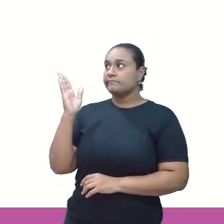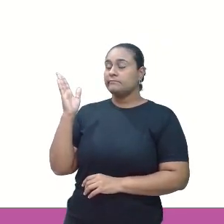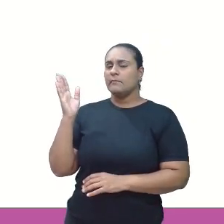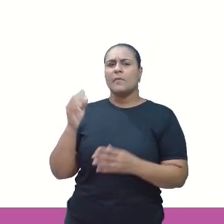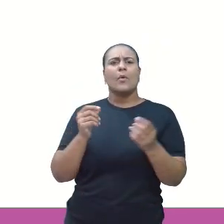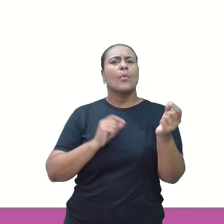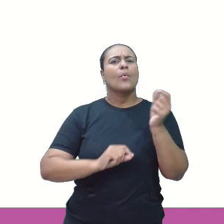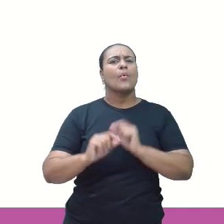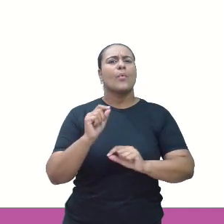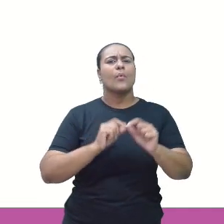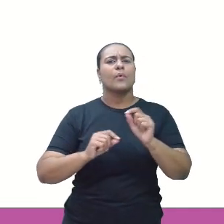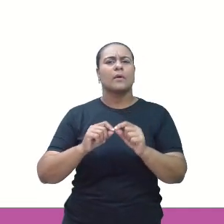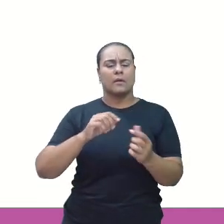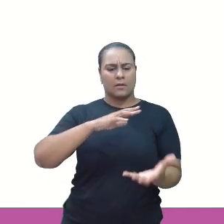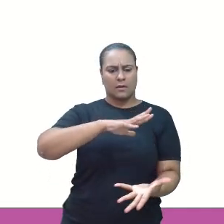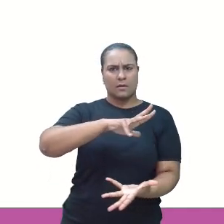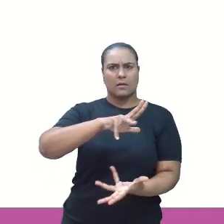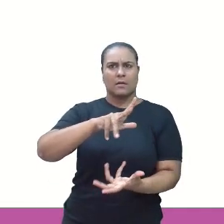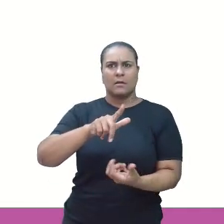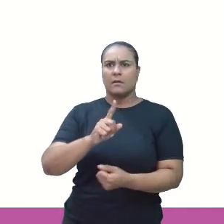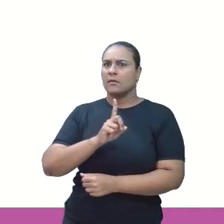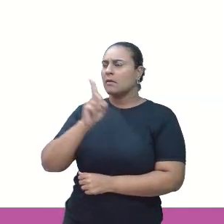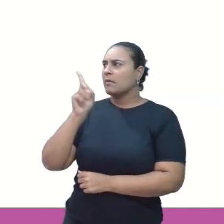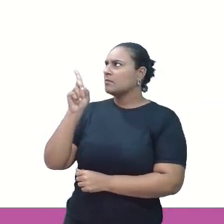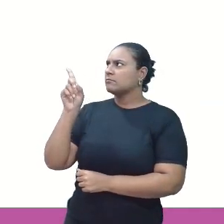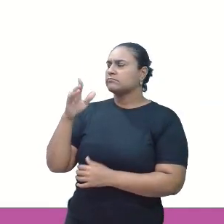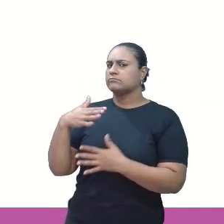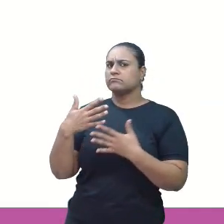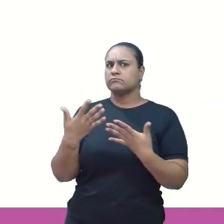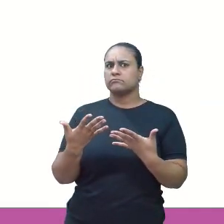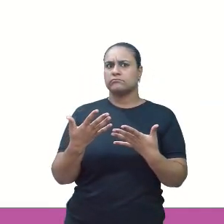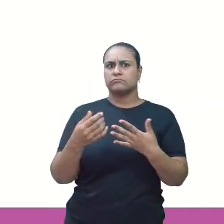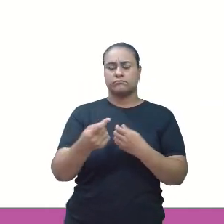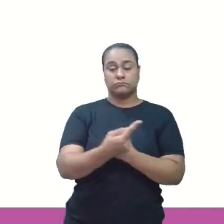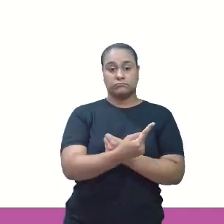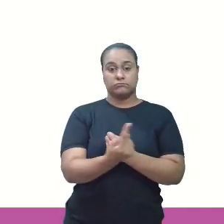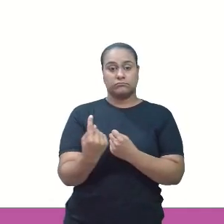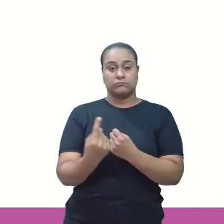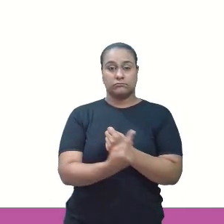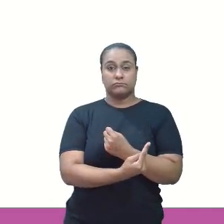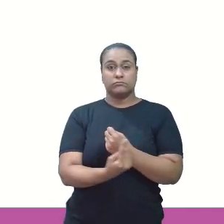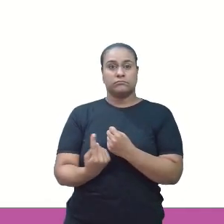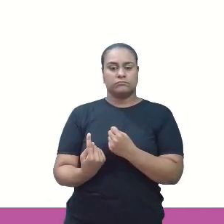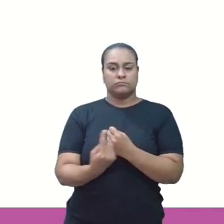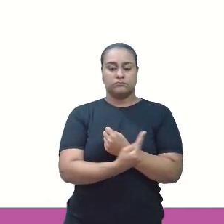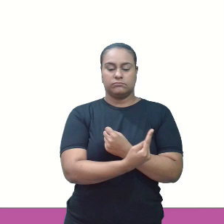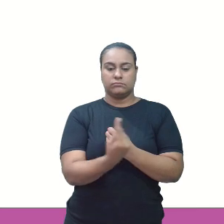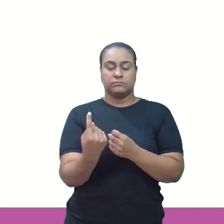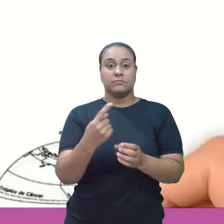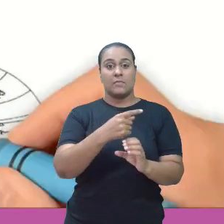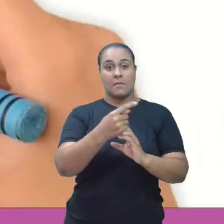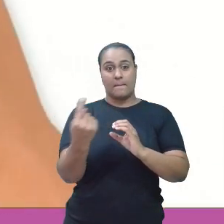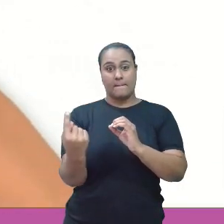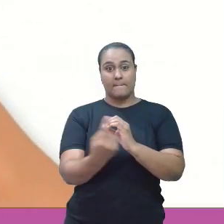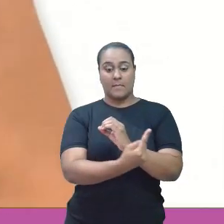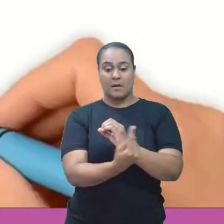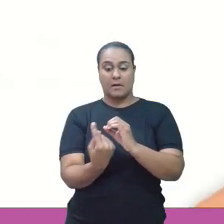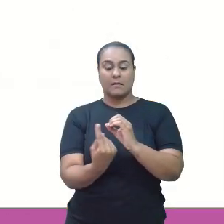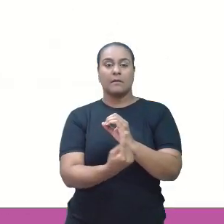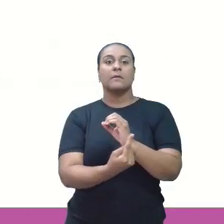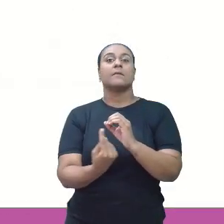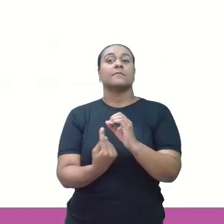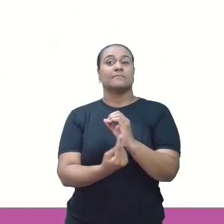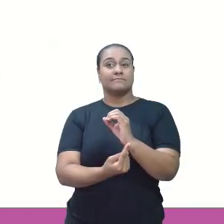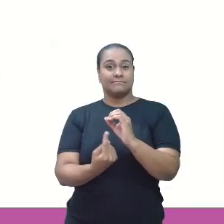paralelos, meridianos, latitude e longitude. Os paralelos são linhas imaginárias horizontais que